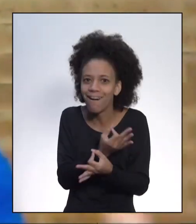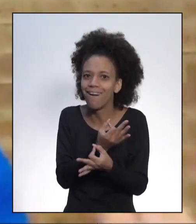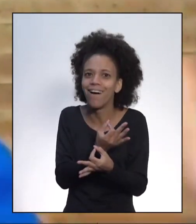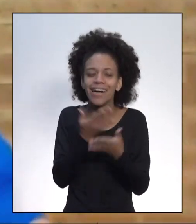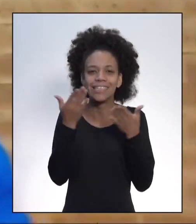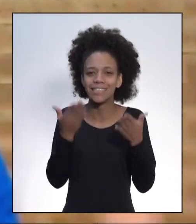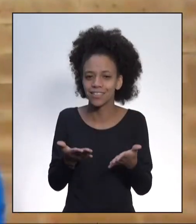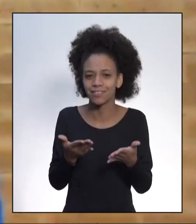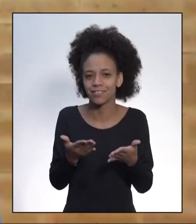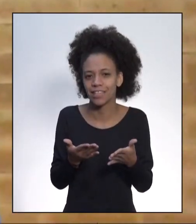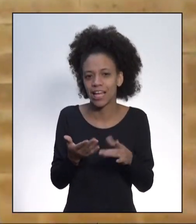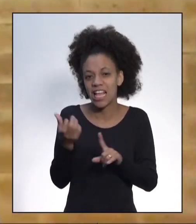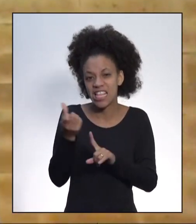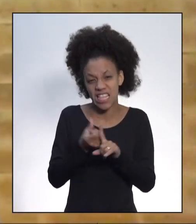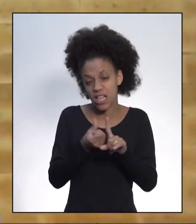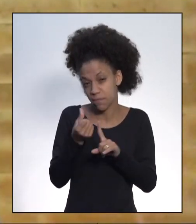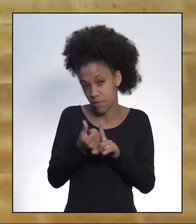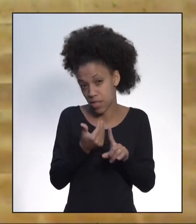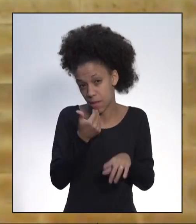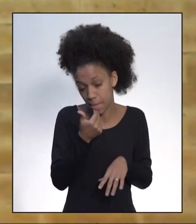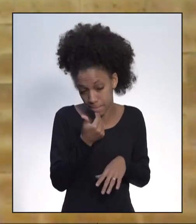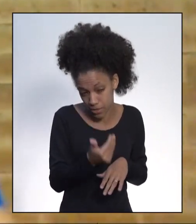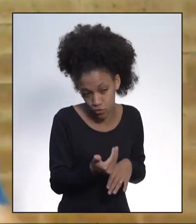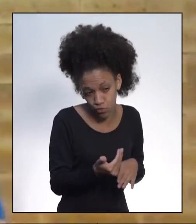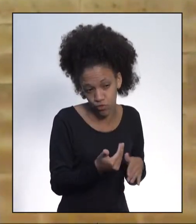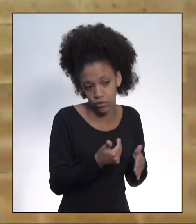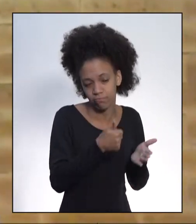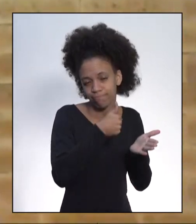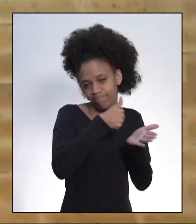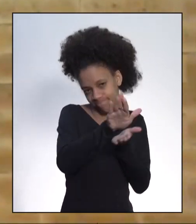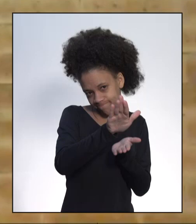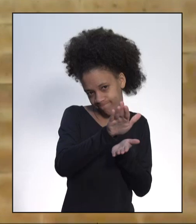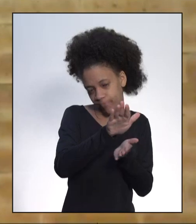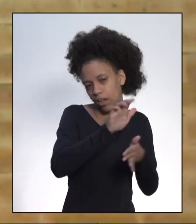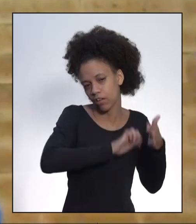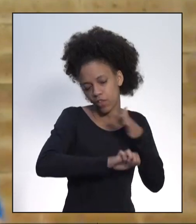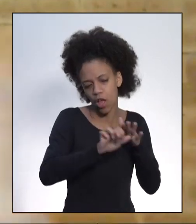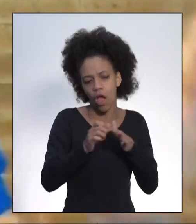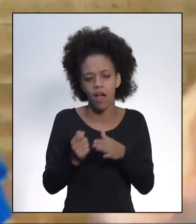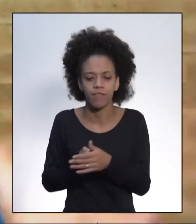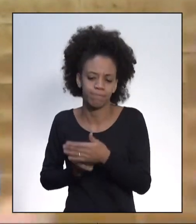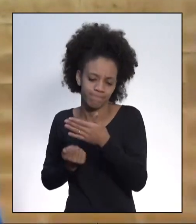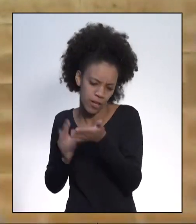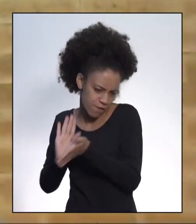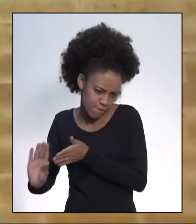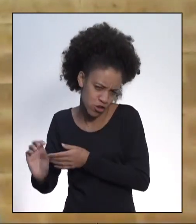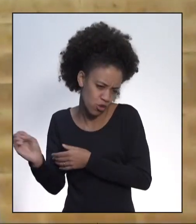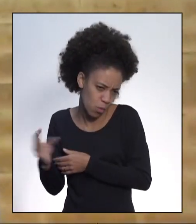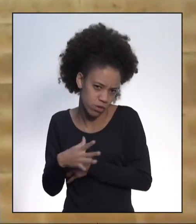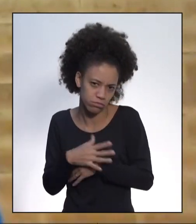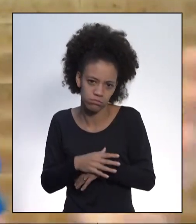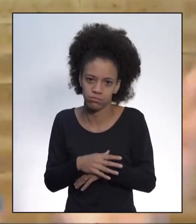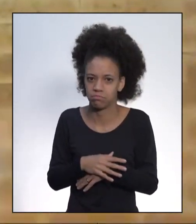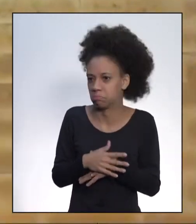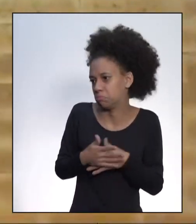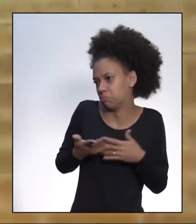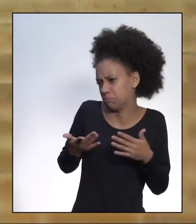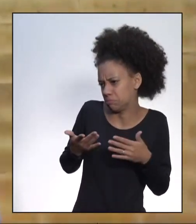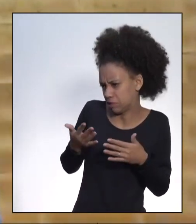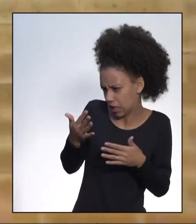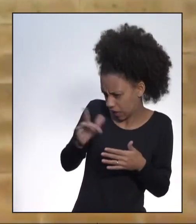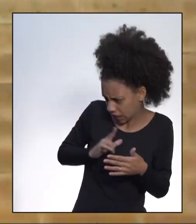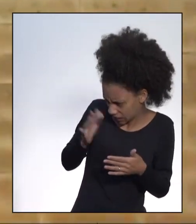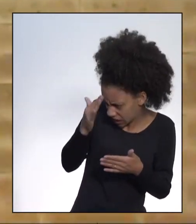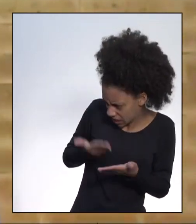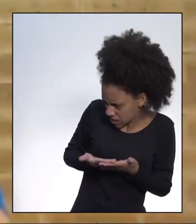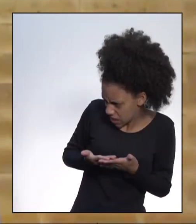acabei depois de 6 meses pedindo, né, as contas dessa empresa, falando, ó, eu vou apostar em algo novo. O próprio cara lá falou para mim, meu, tem certeza,